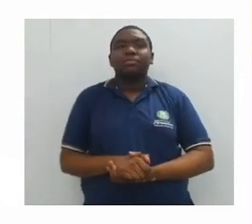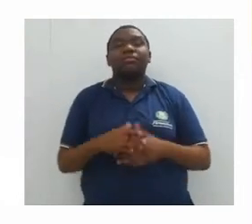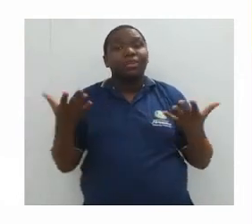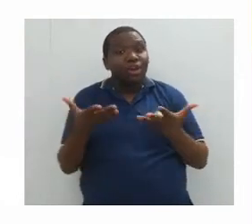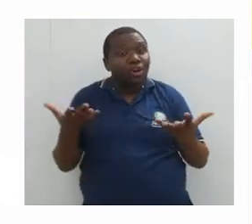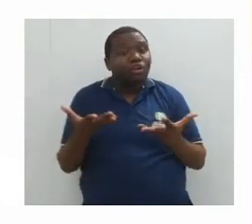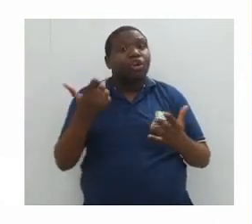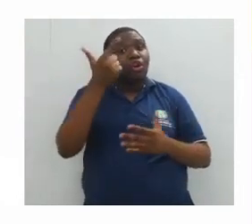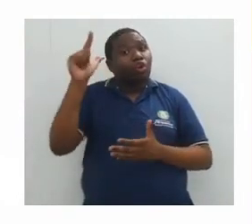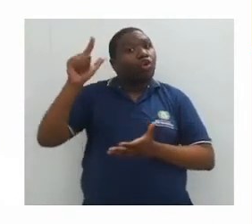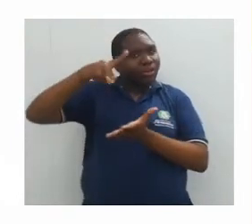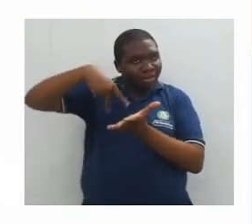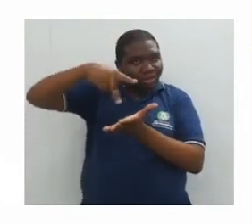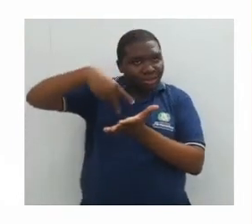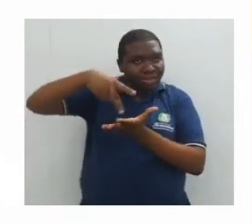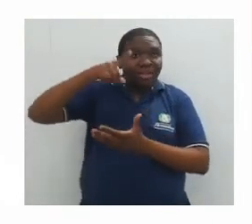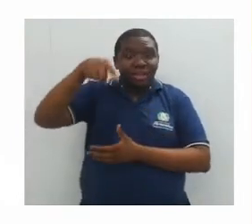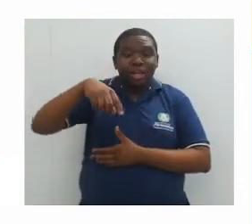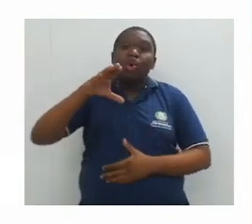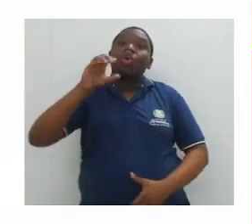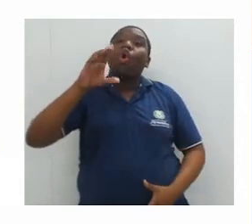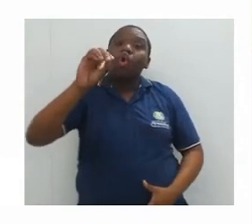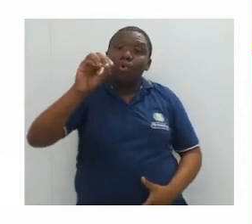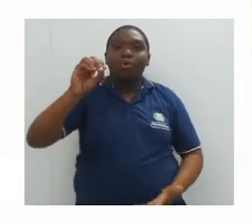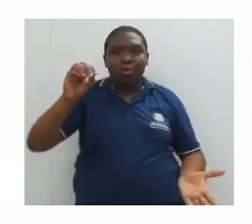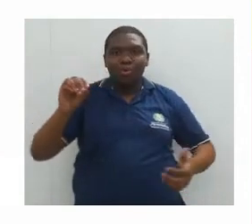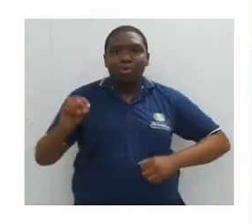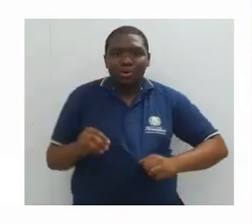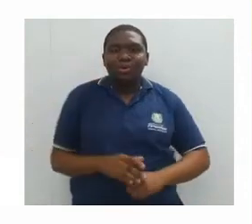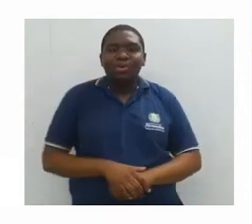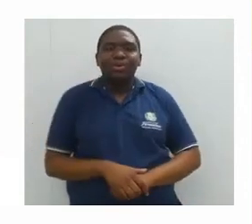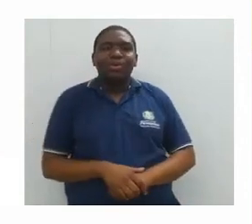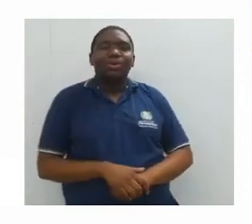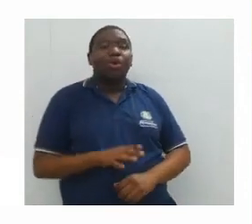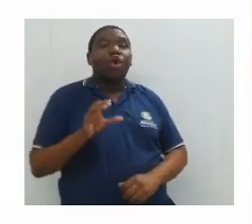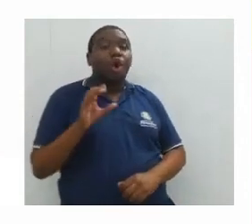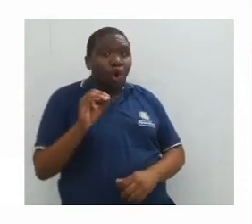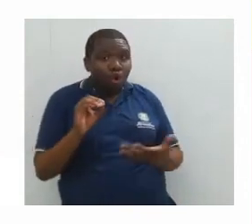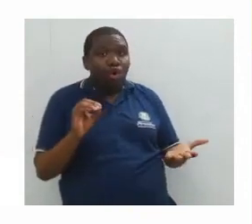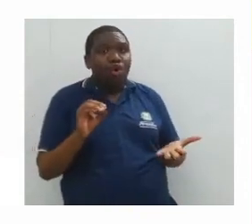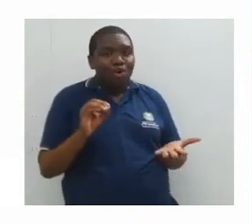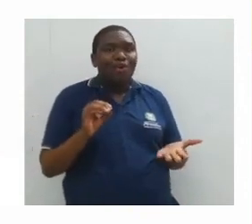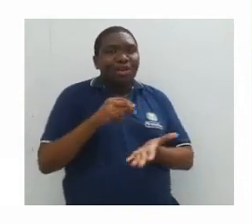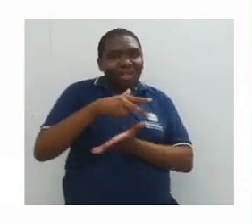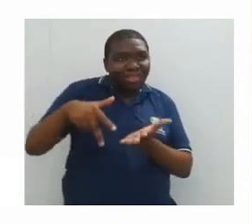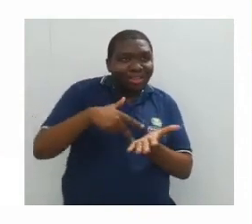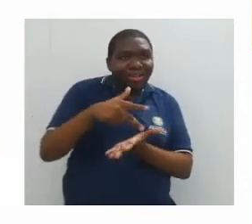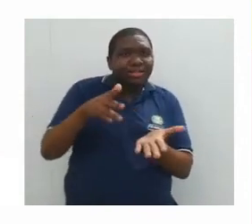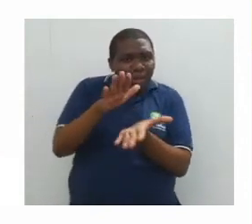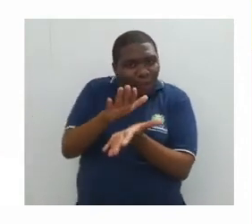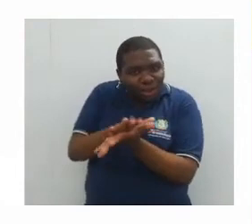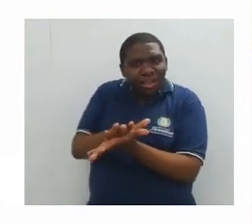para outra dança, que é o coco. O coco, não é o